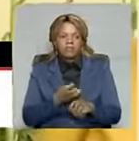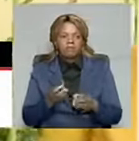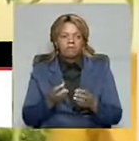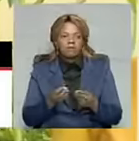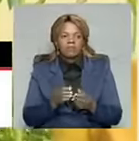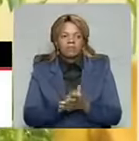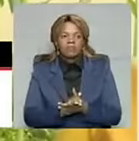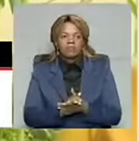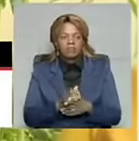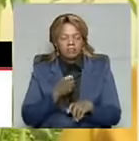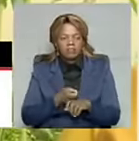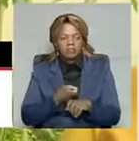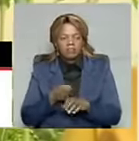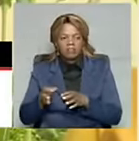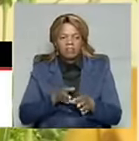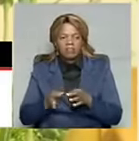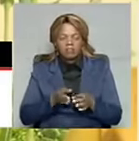Estou sem palavras, meu Deus.